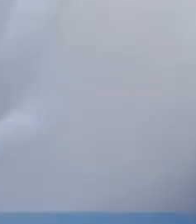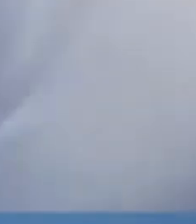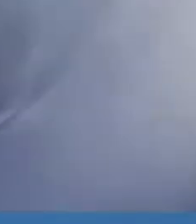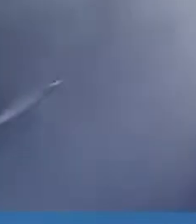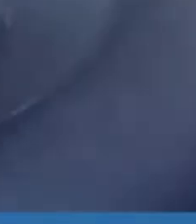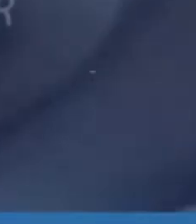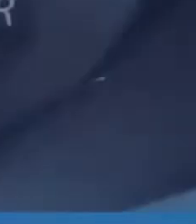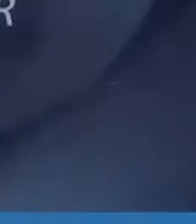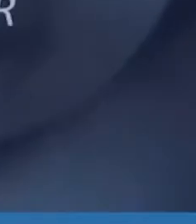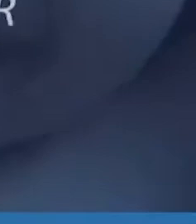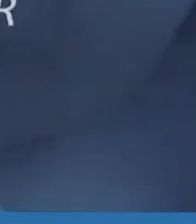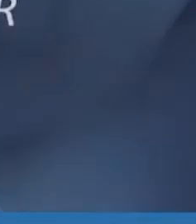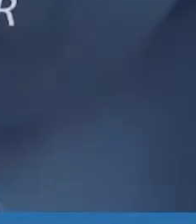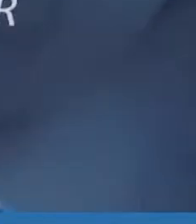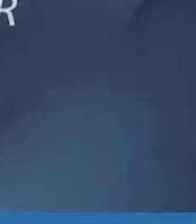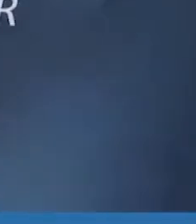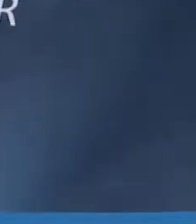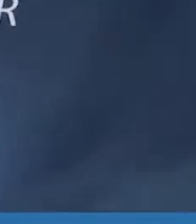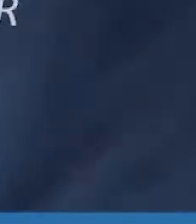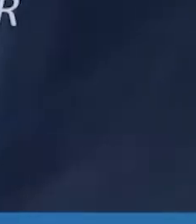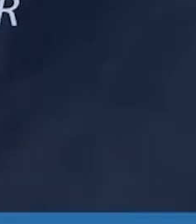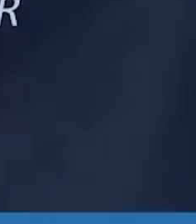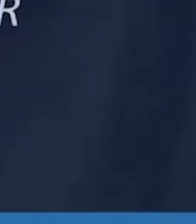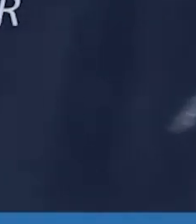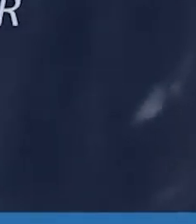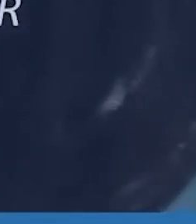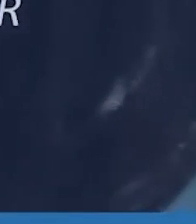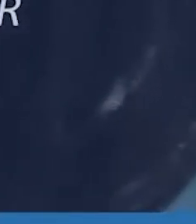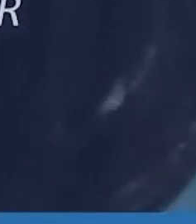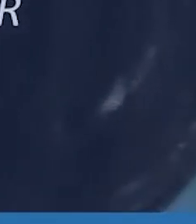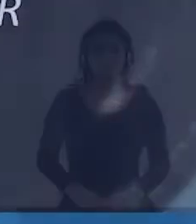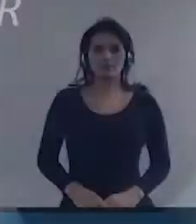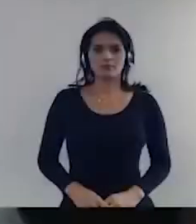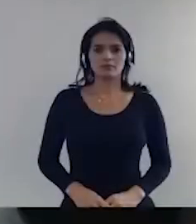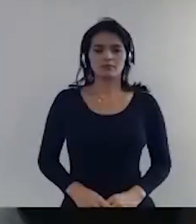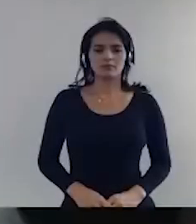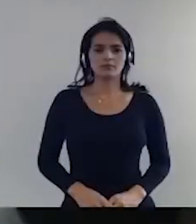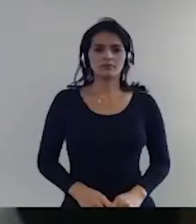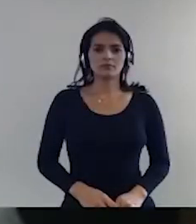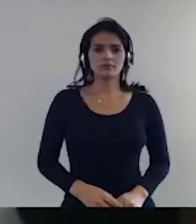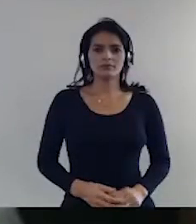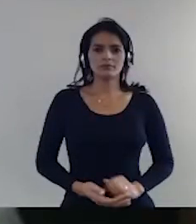Enquanto não passa, conheça o novo jeito Quali de ajudar.